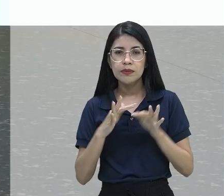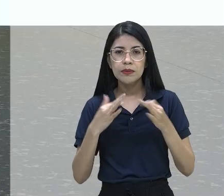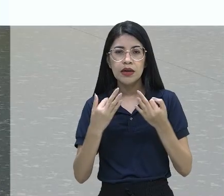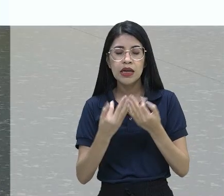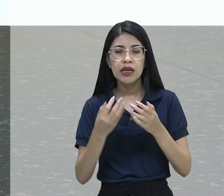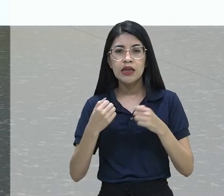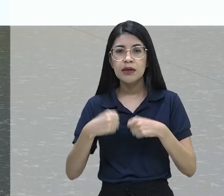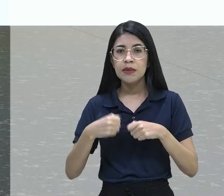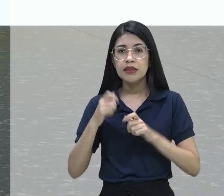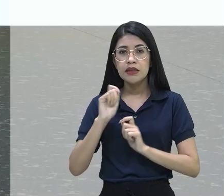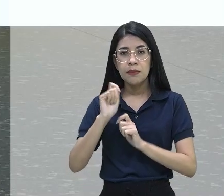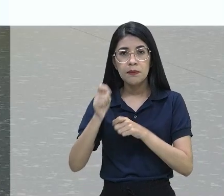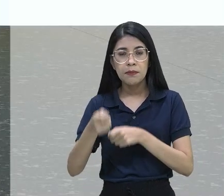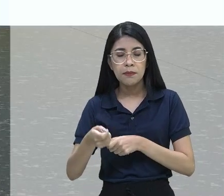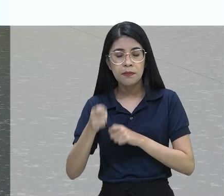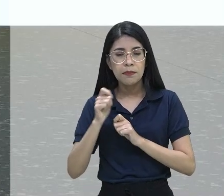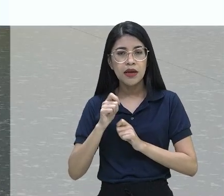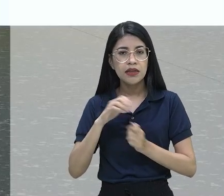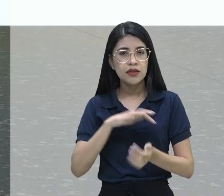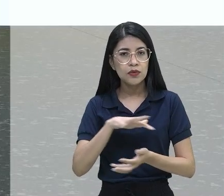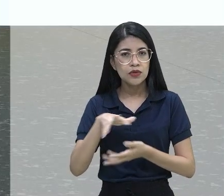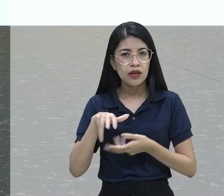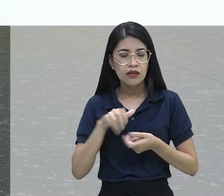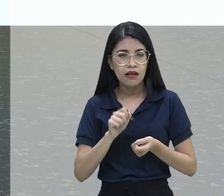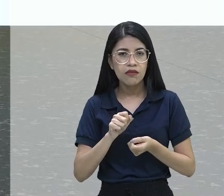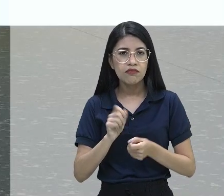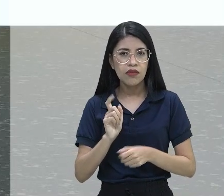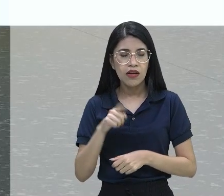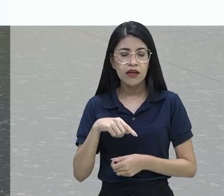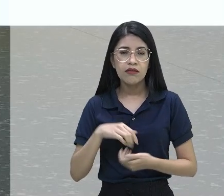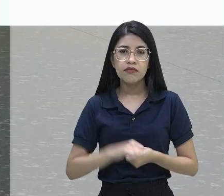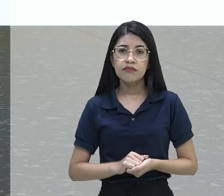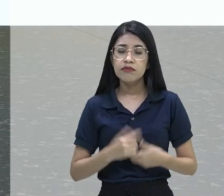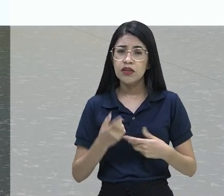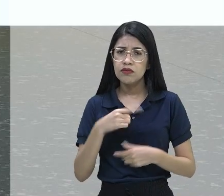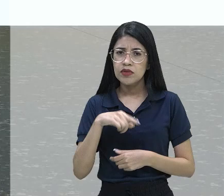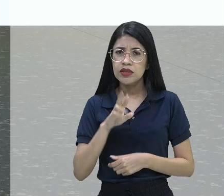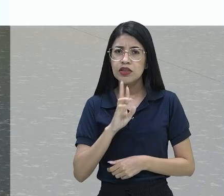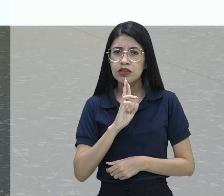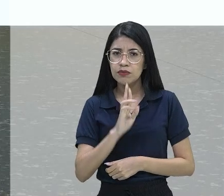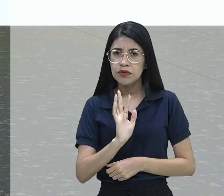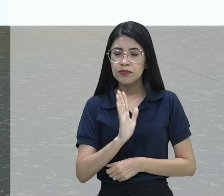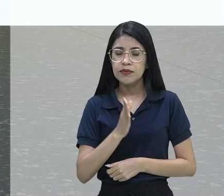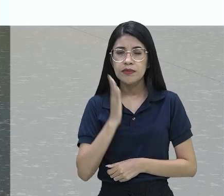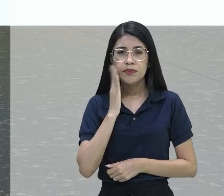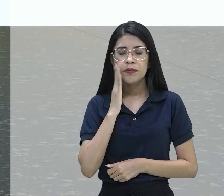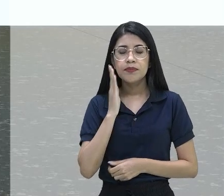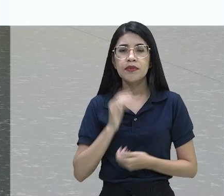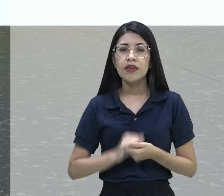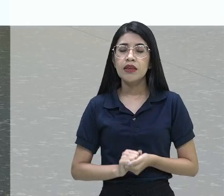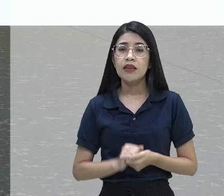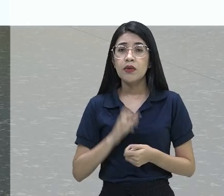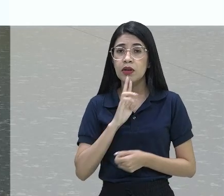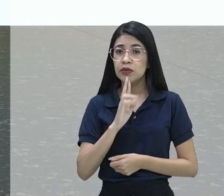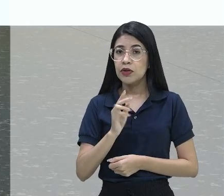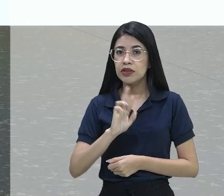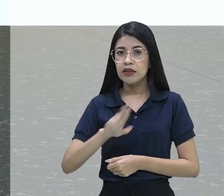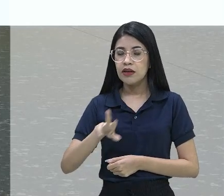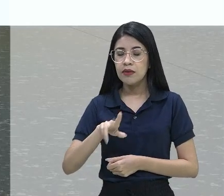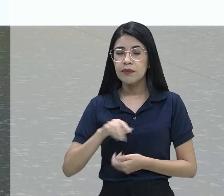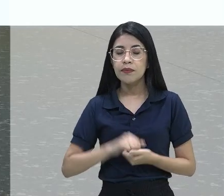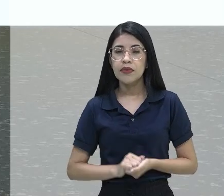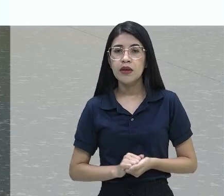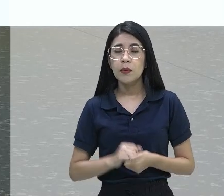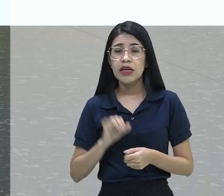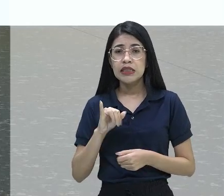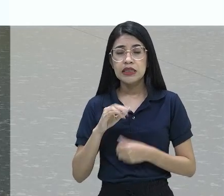é sustentável? Eu acho que vocês já sabem a resposta, né? Não. Por quê? Porque se o crescimento do número de famílias e,